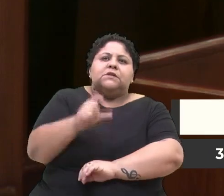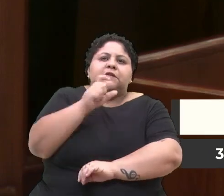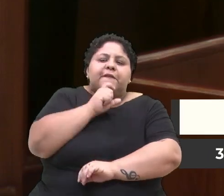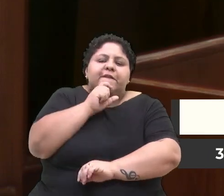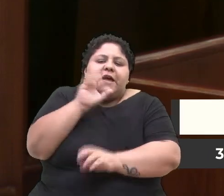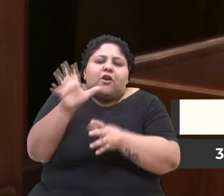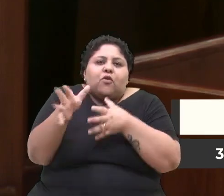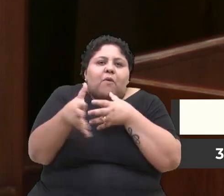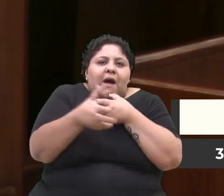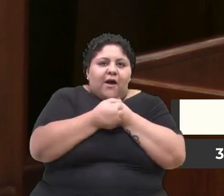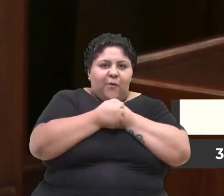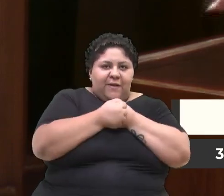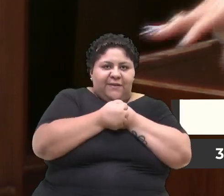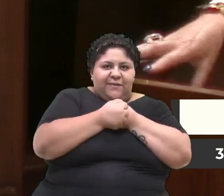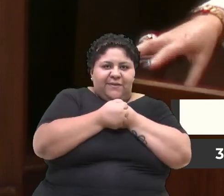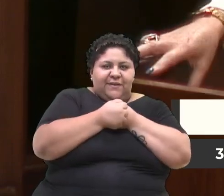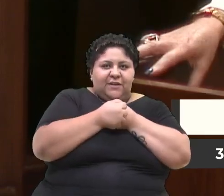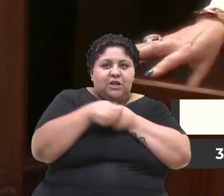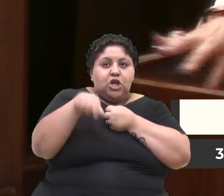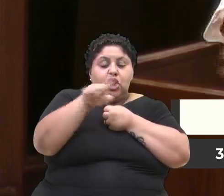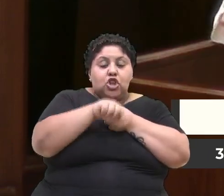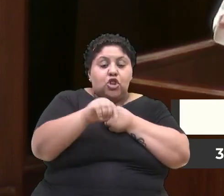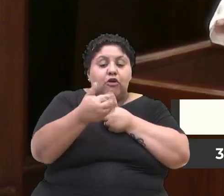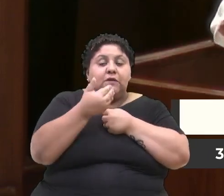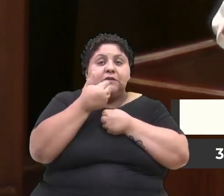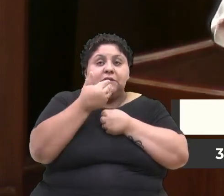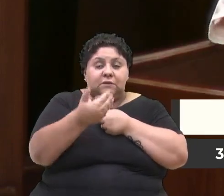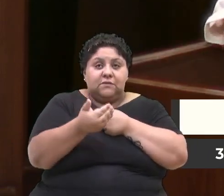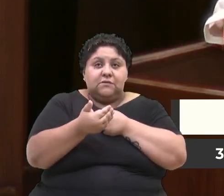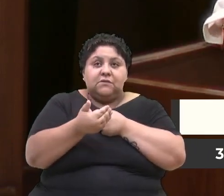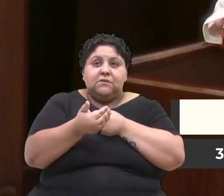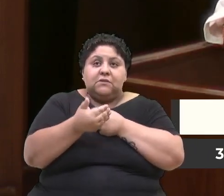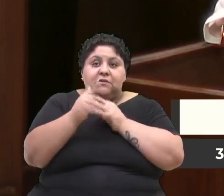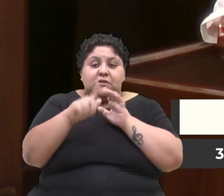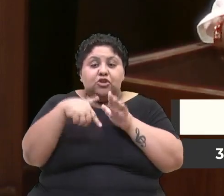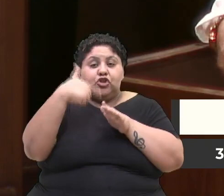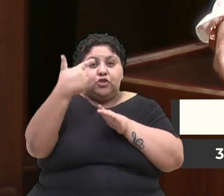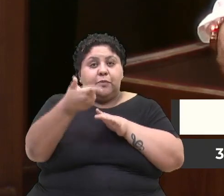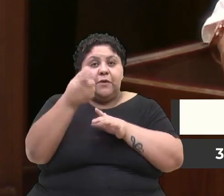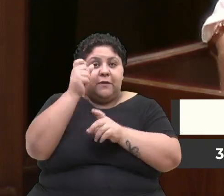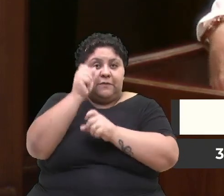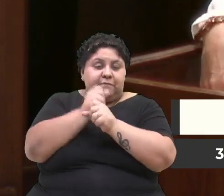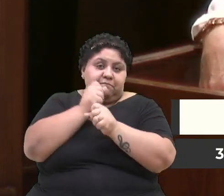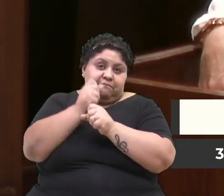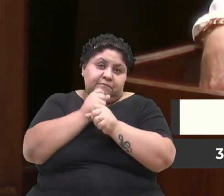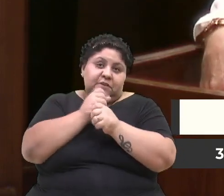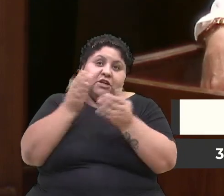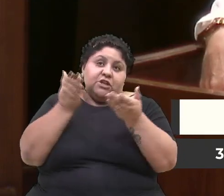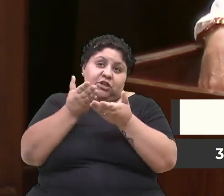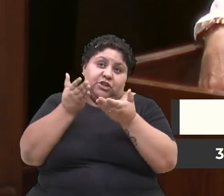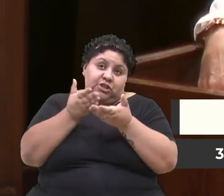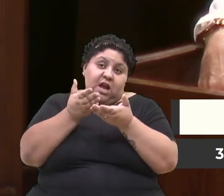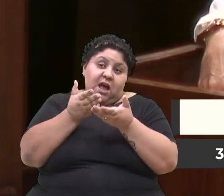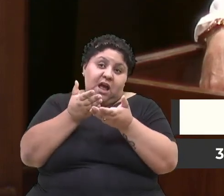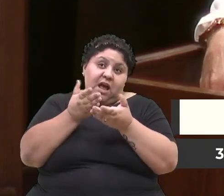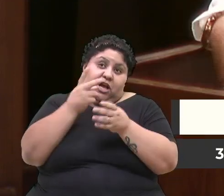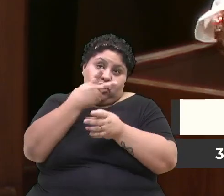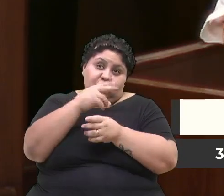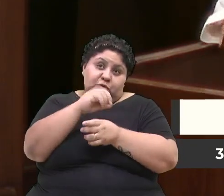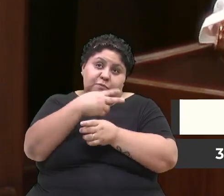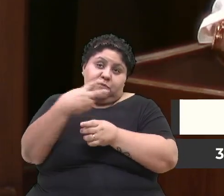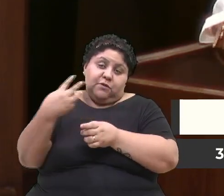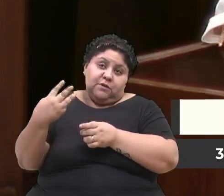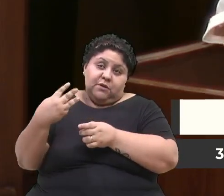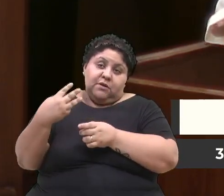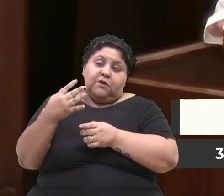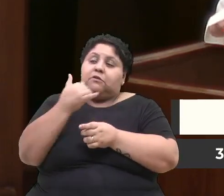Acolhedor, e nós solicitamos para que nos próximos anos, de preferência já agora em 2024,